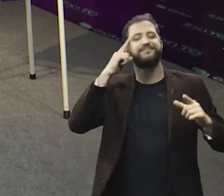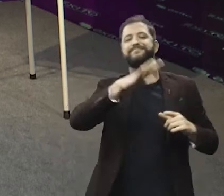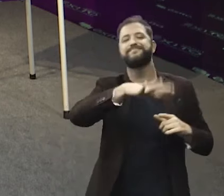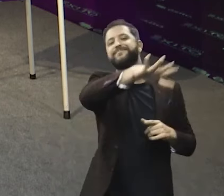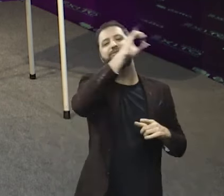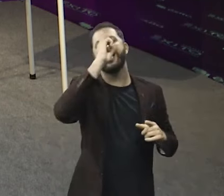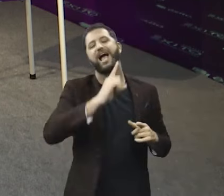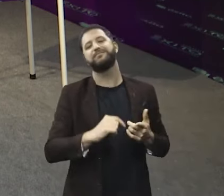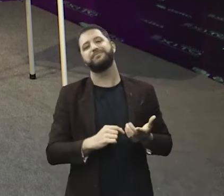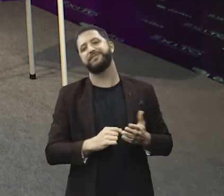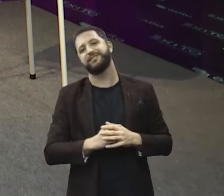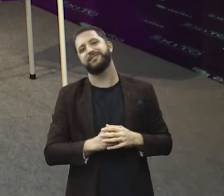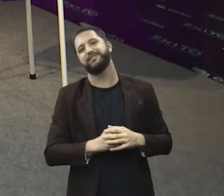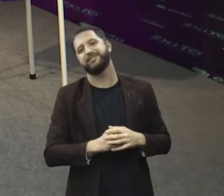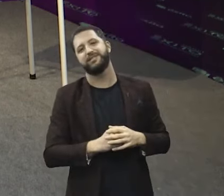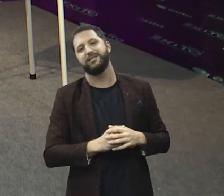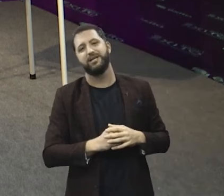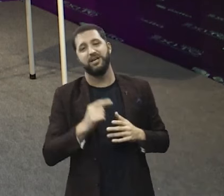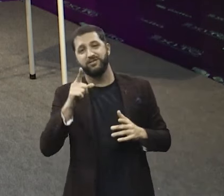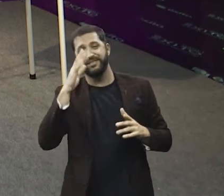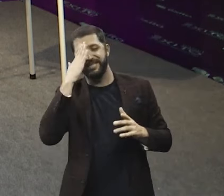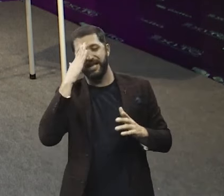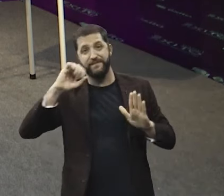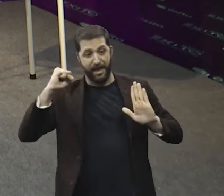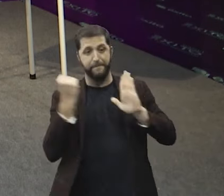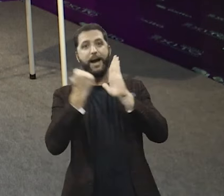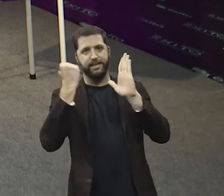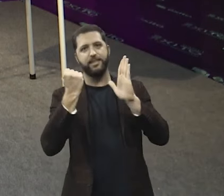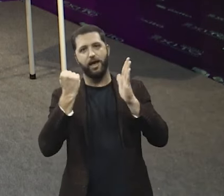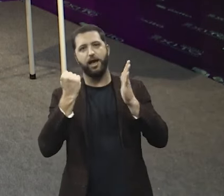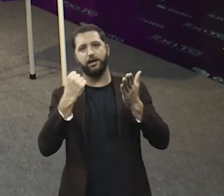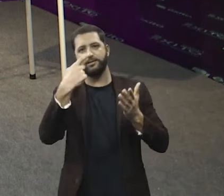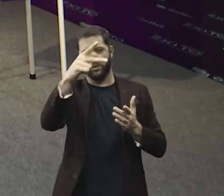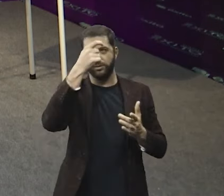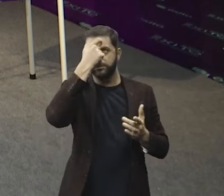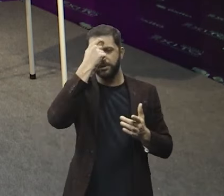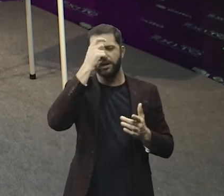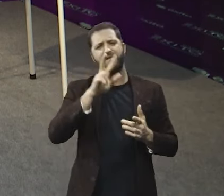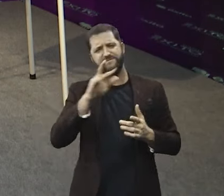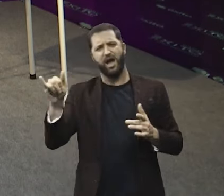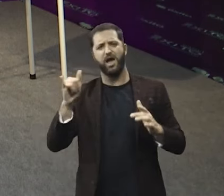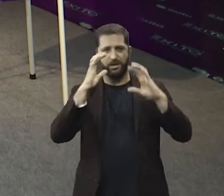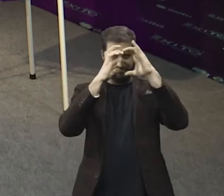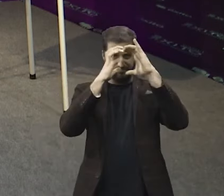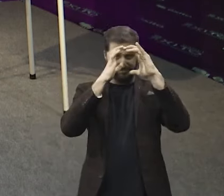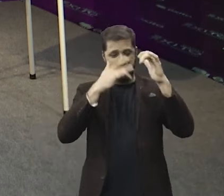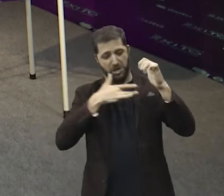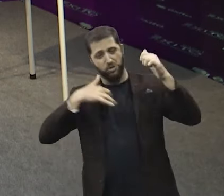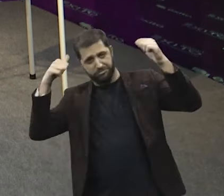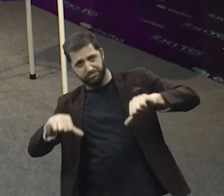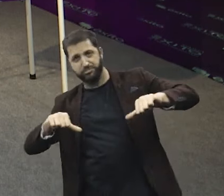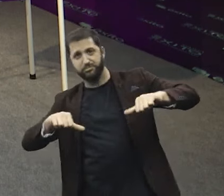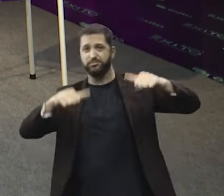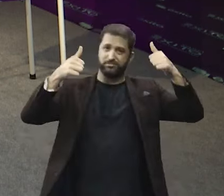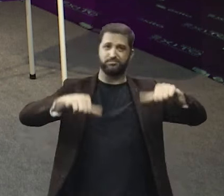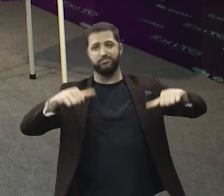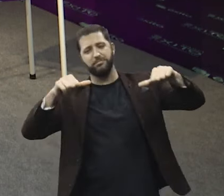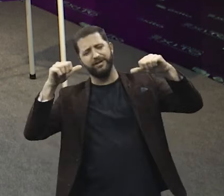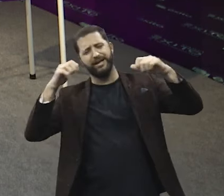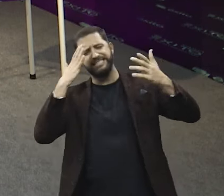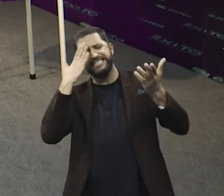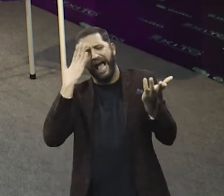saúde mental a gente sabe porque a internet hoje já traz esse impacto na tua saúde mental só que daí eu